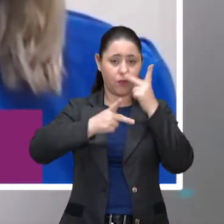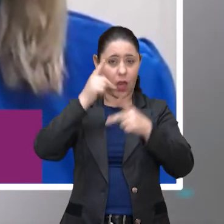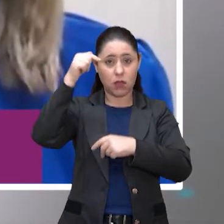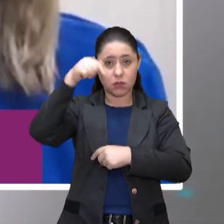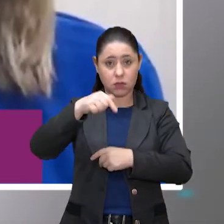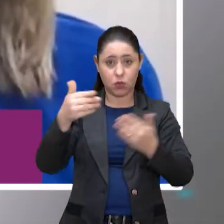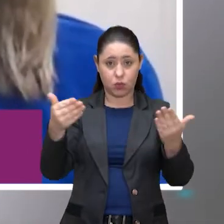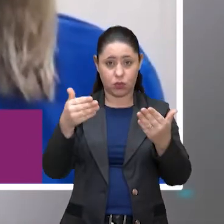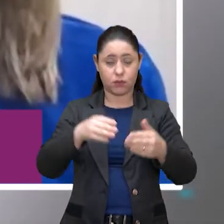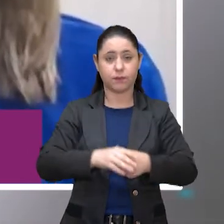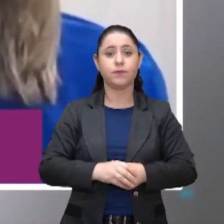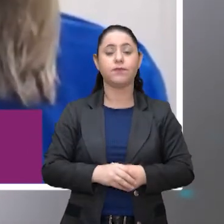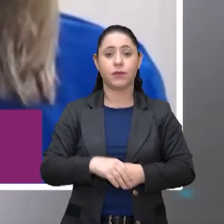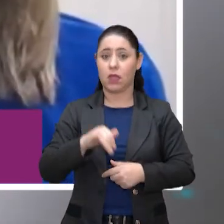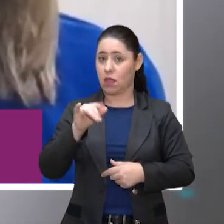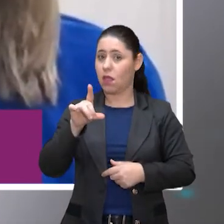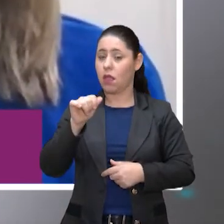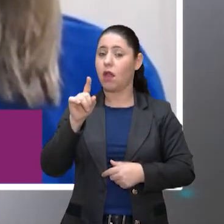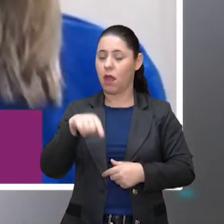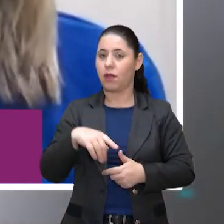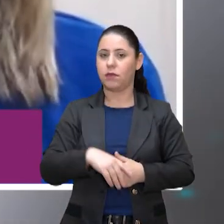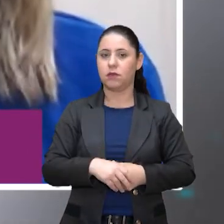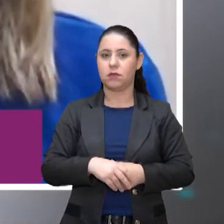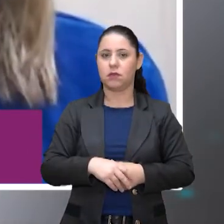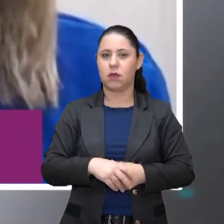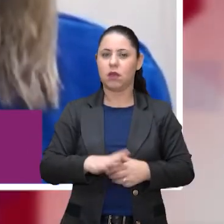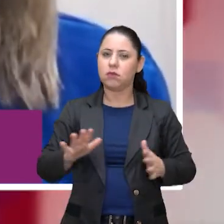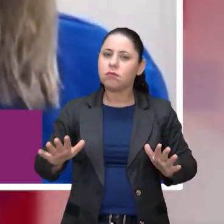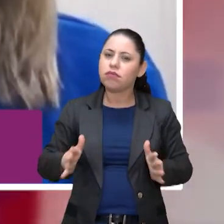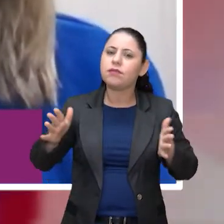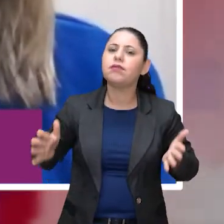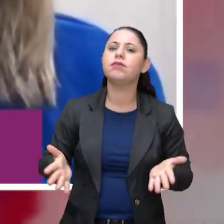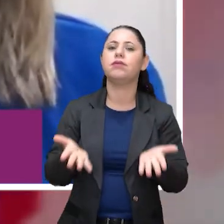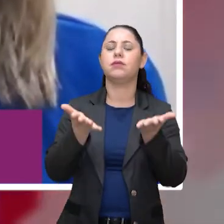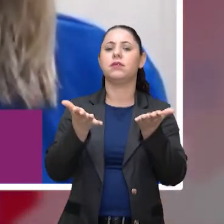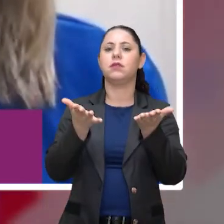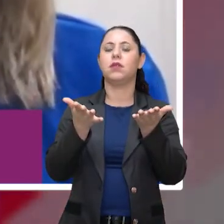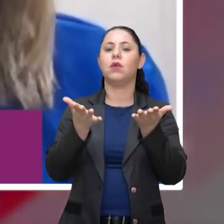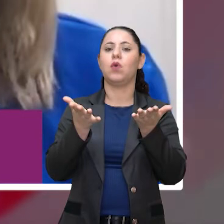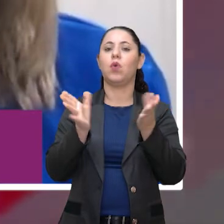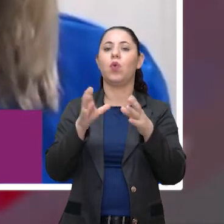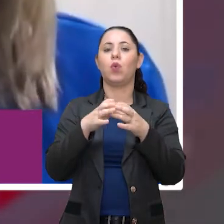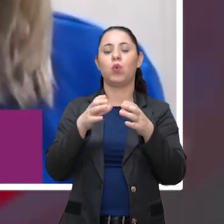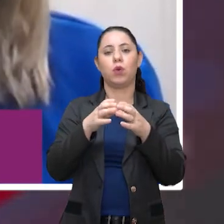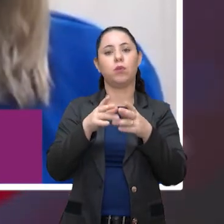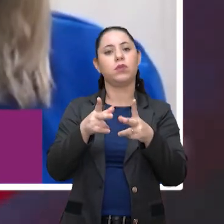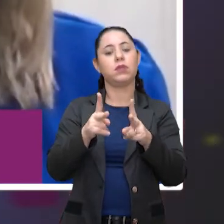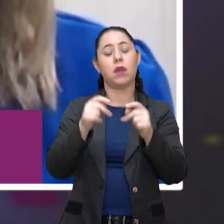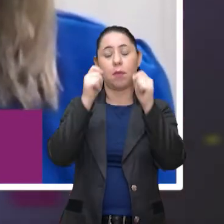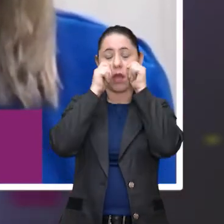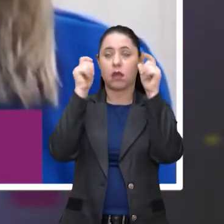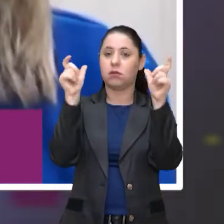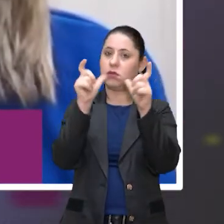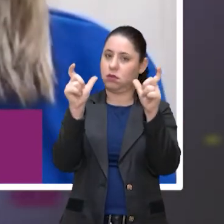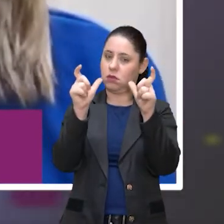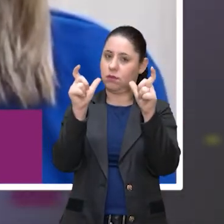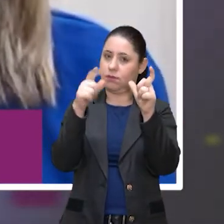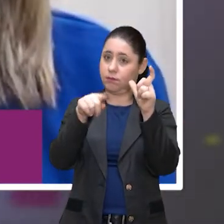falando aqui, né, e da iniciativa de vocês, a gente está sempre dentro do possível, né,